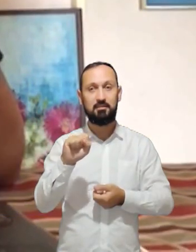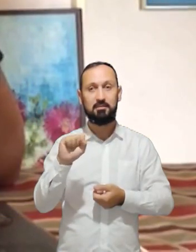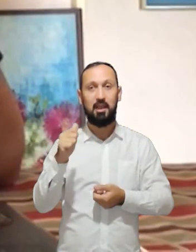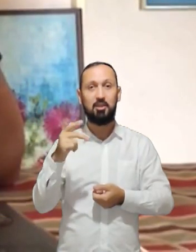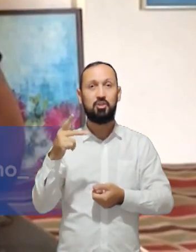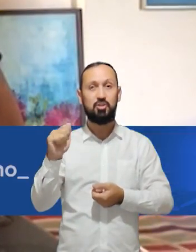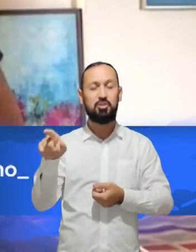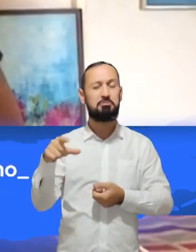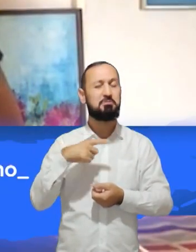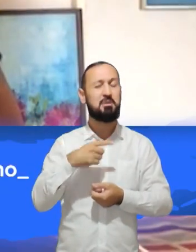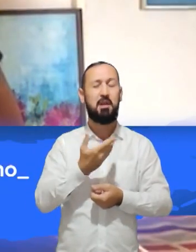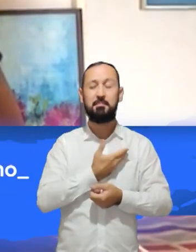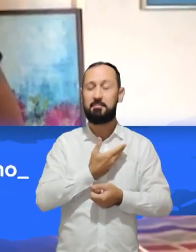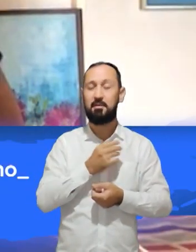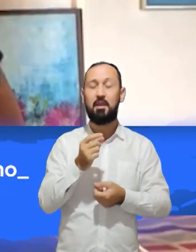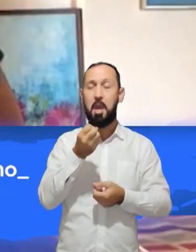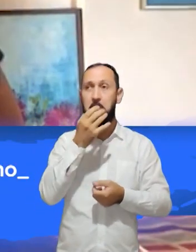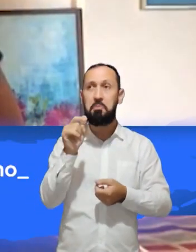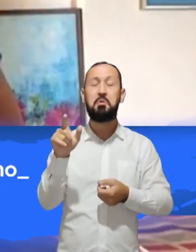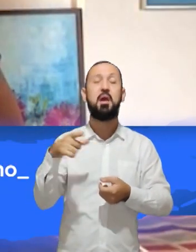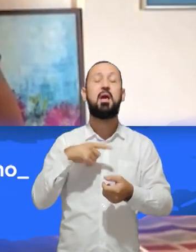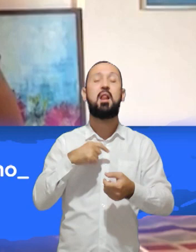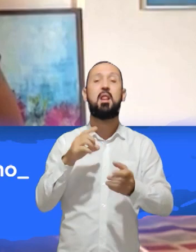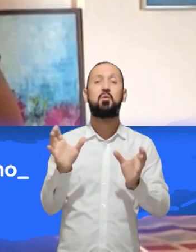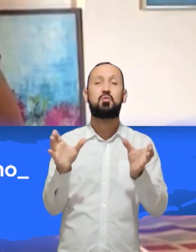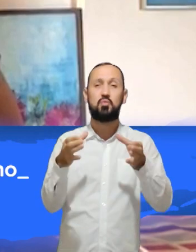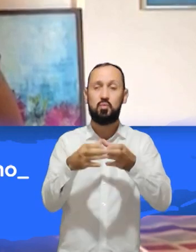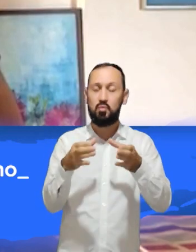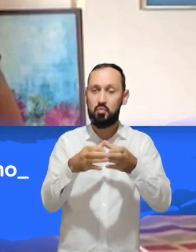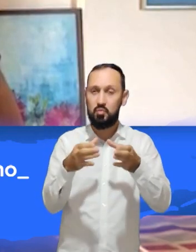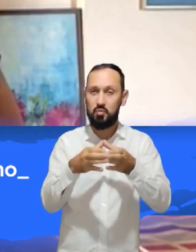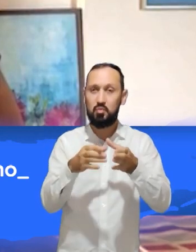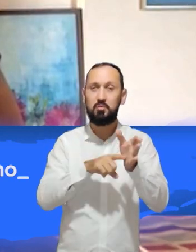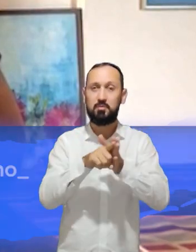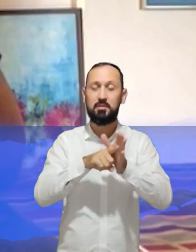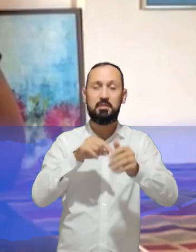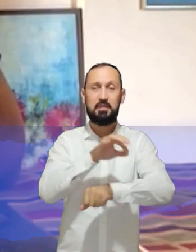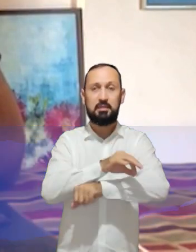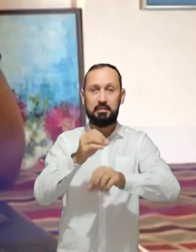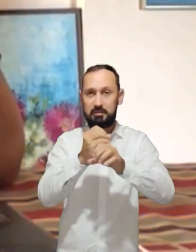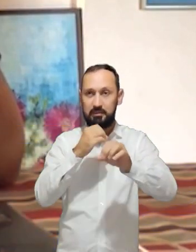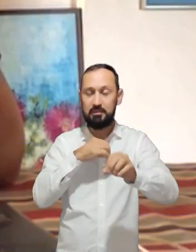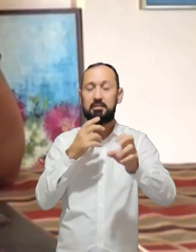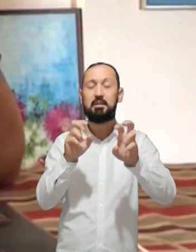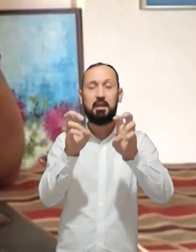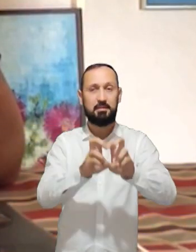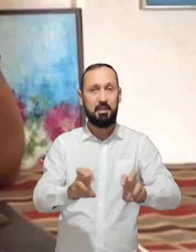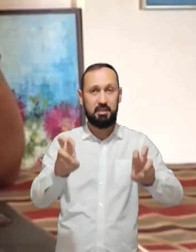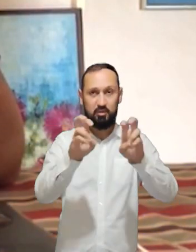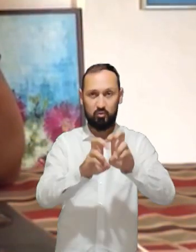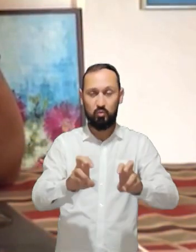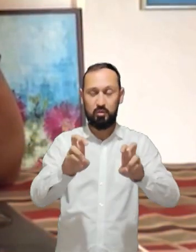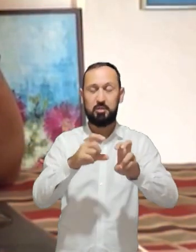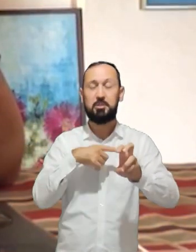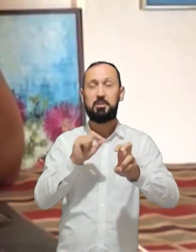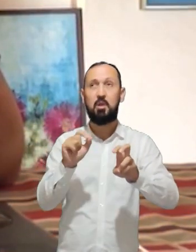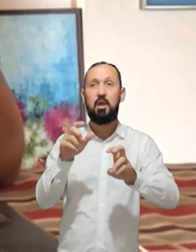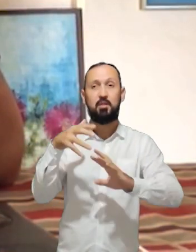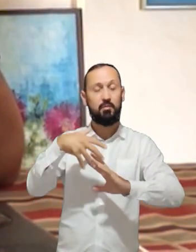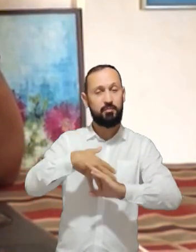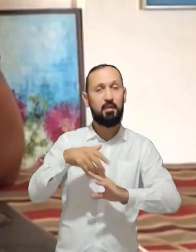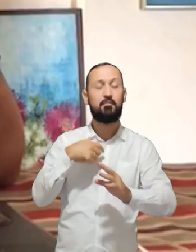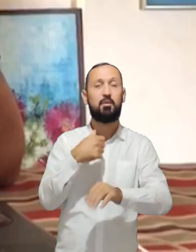uma amiga querida, uma das pesquisadoras mais produtivas do Algoritmo, que é o nosso grupo de pesquisa em arquitetura digital lá